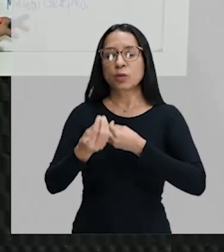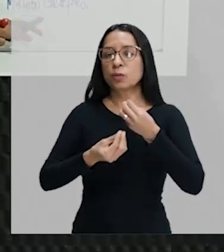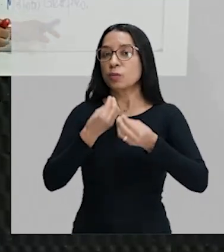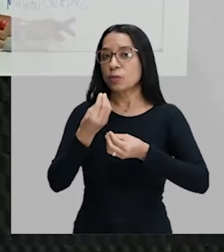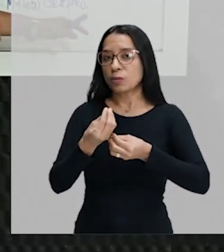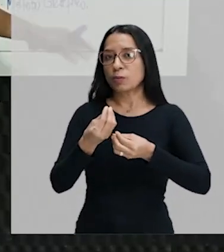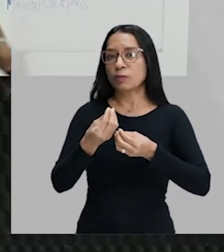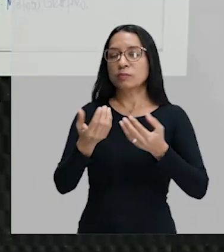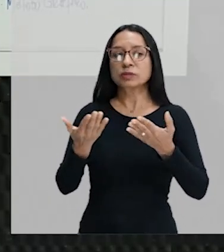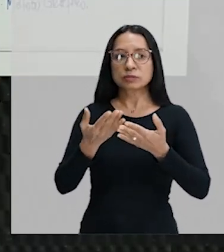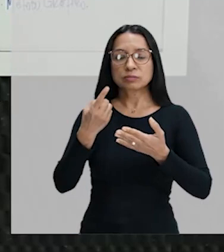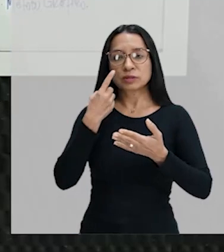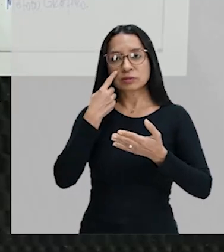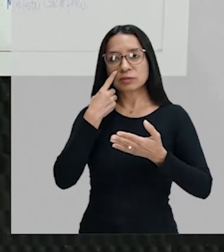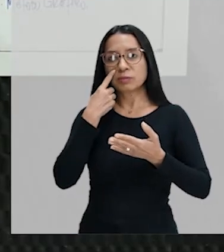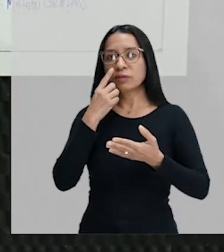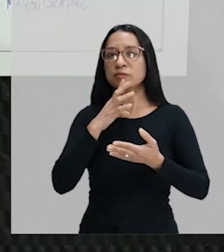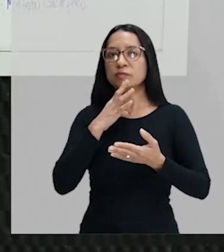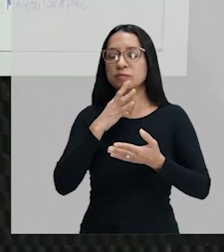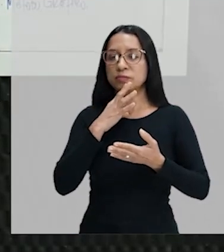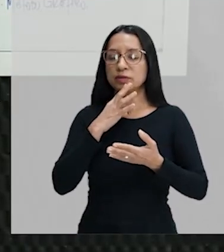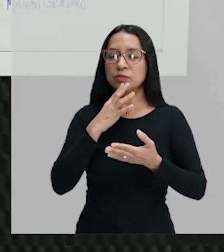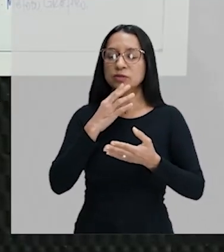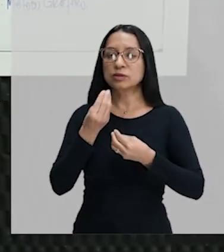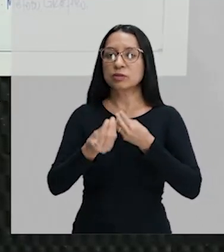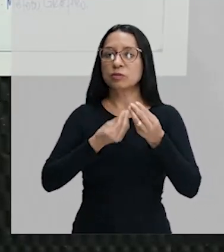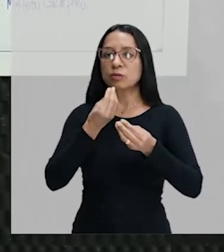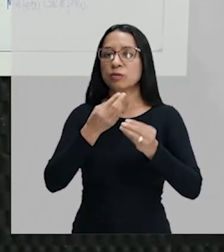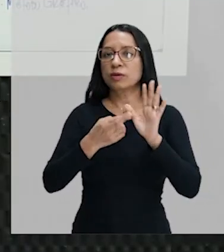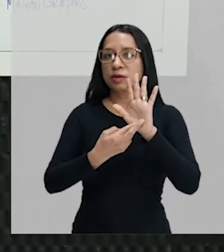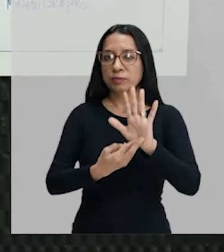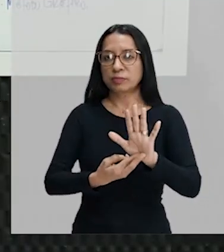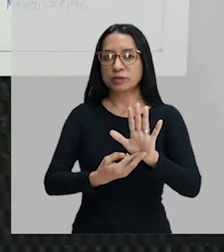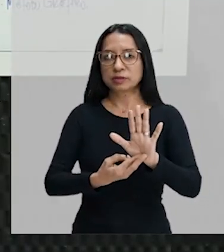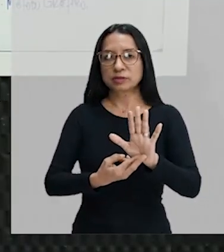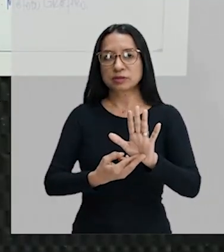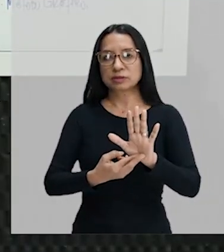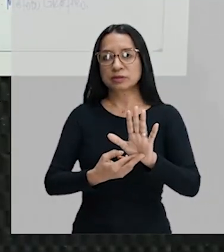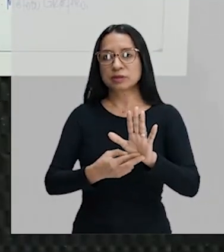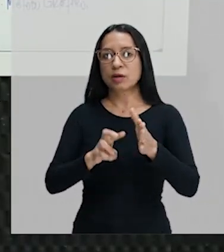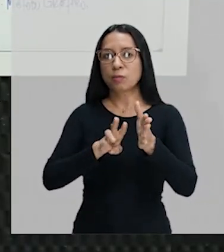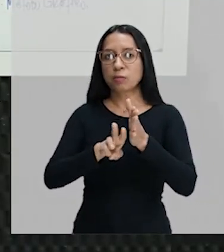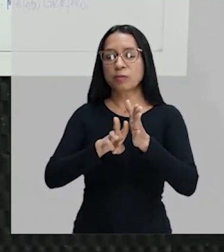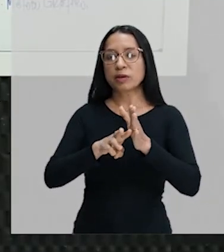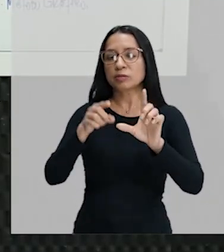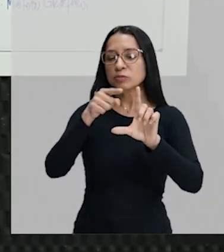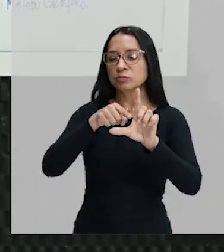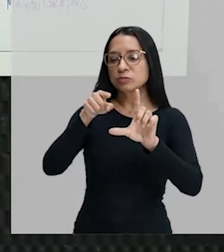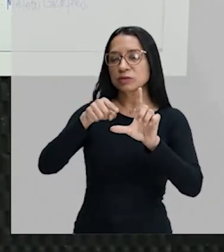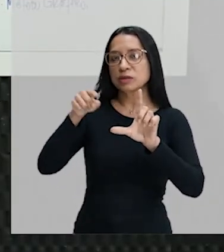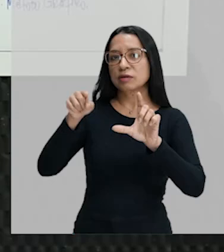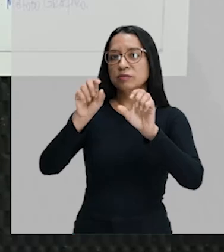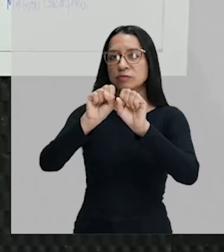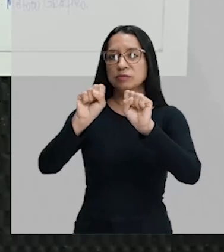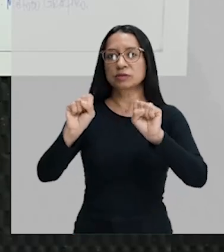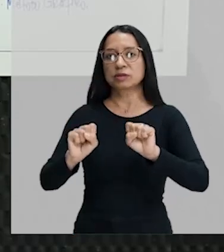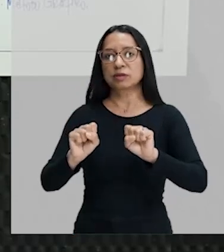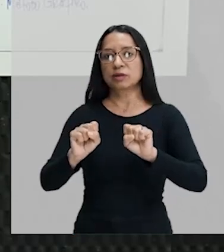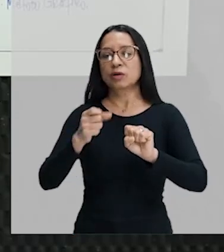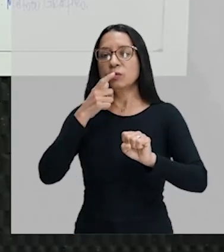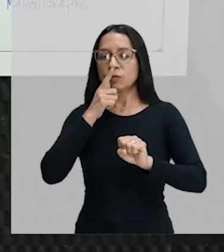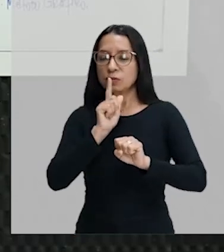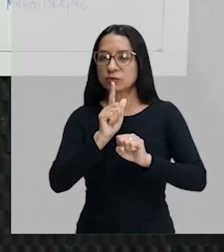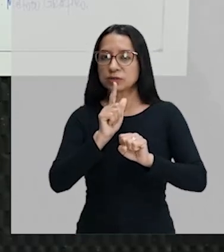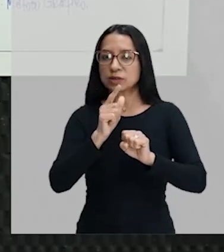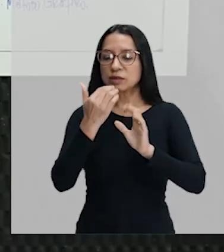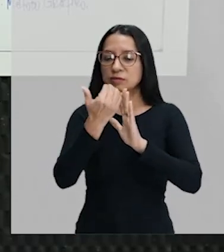representar a resolução gráfica, né, do sistema, porque você consegue classificar o